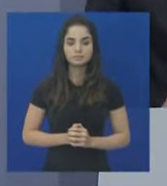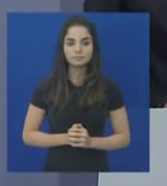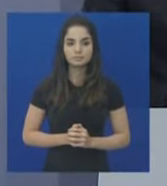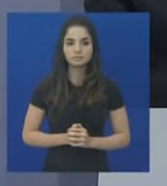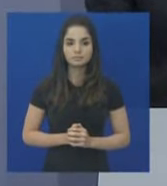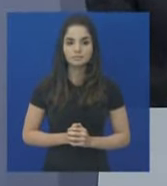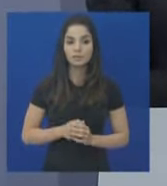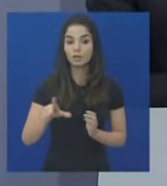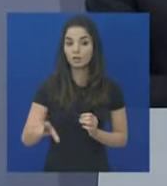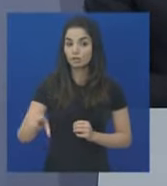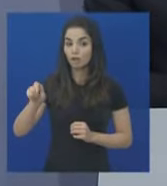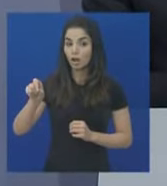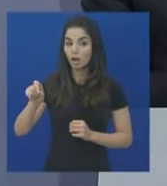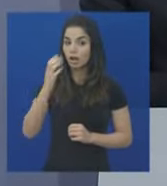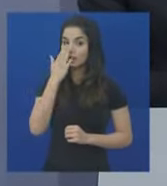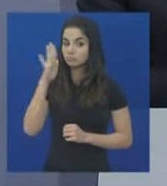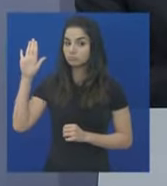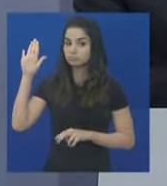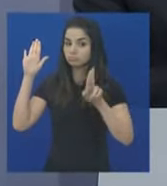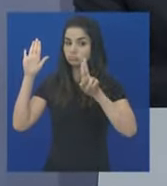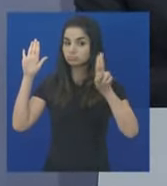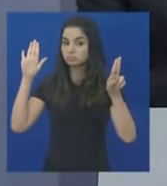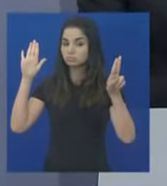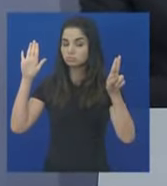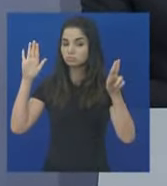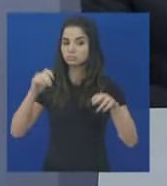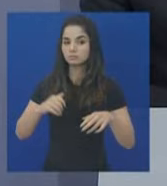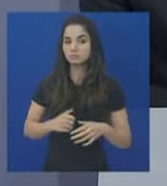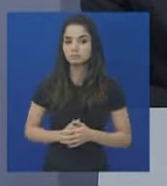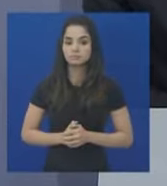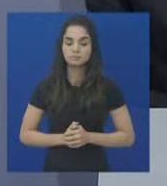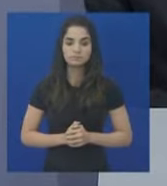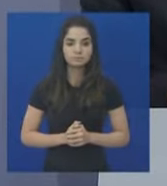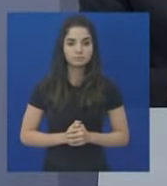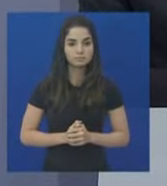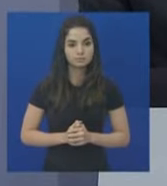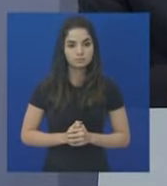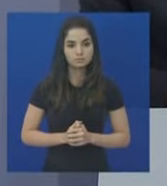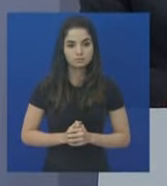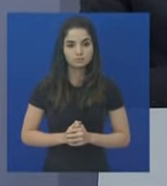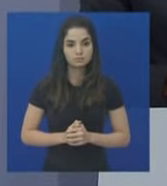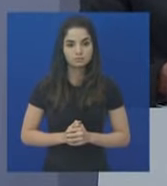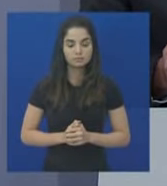vou sortear o candidato que irá fazer a primeira pergunta.